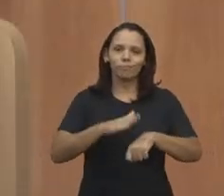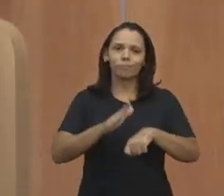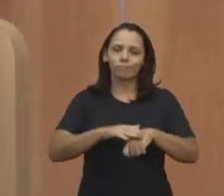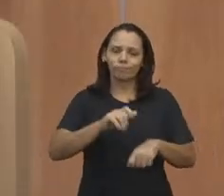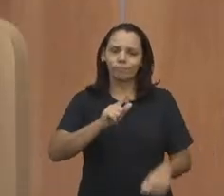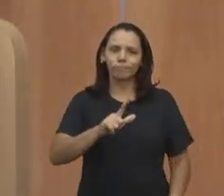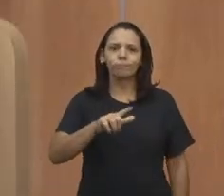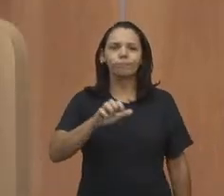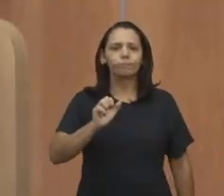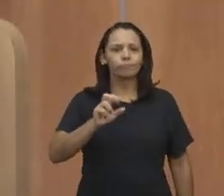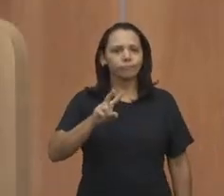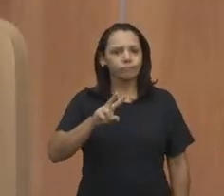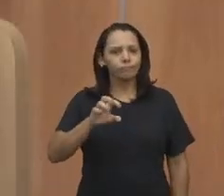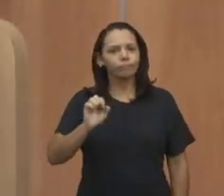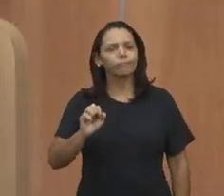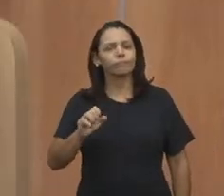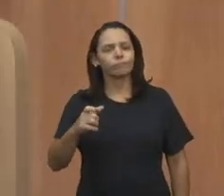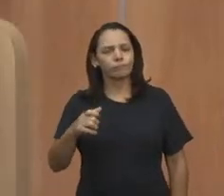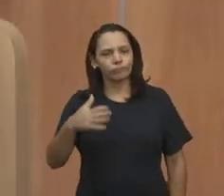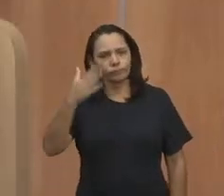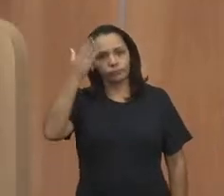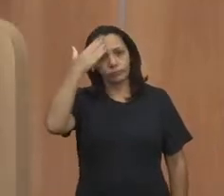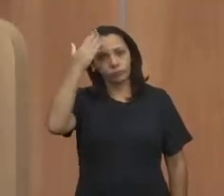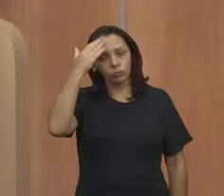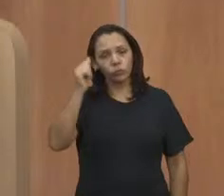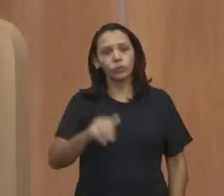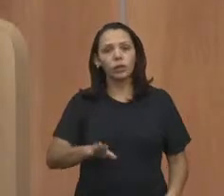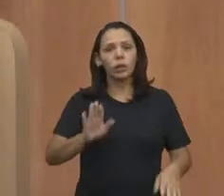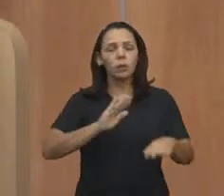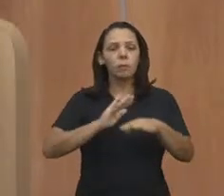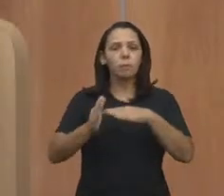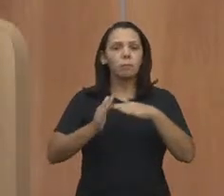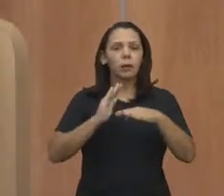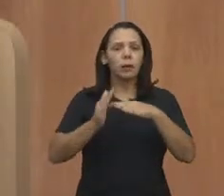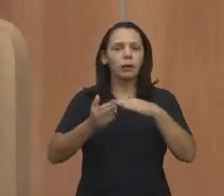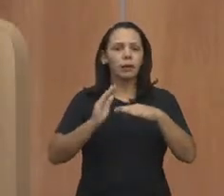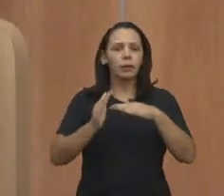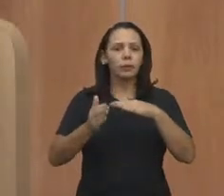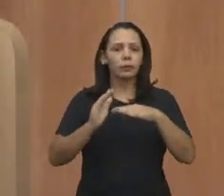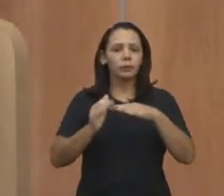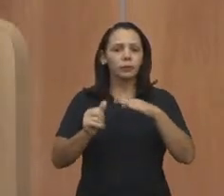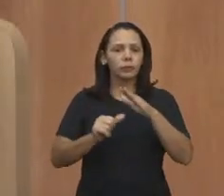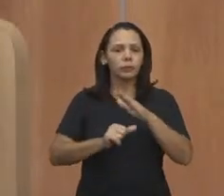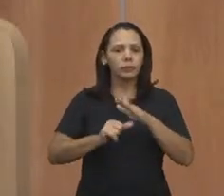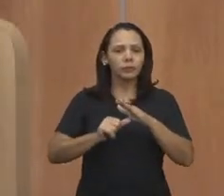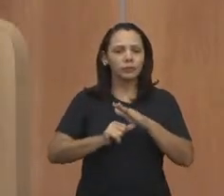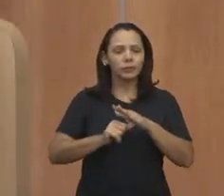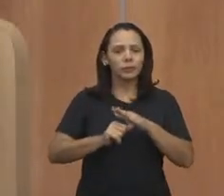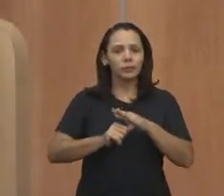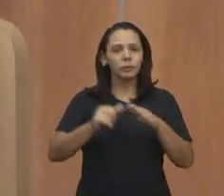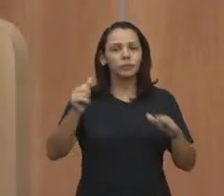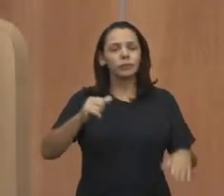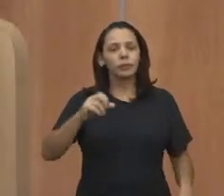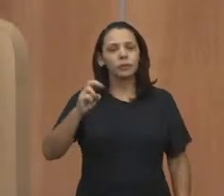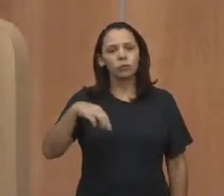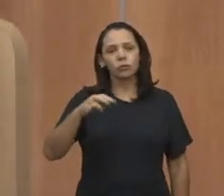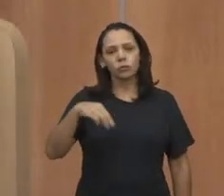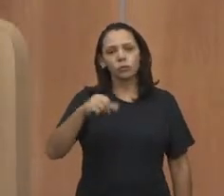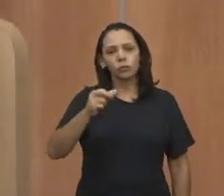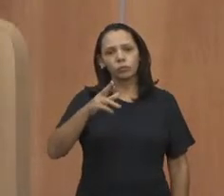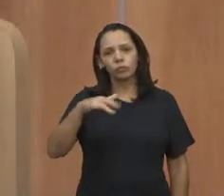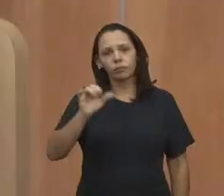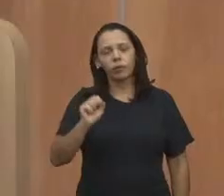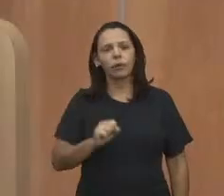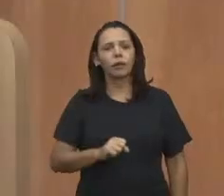disso. Região Oeste, lá 1º de maio, 22 de abril, Igarapés não tem um leve naquela região, nós sabemos